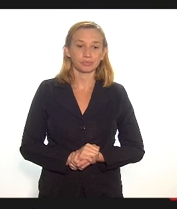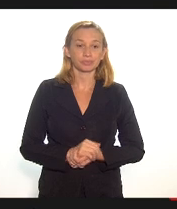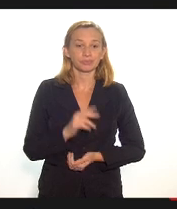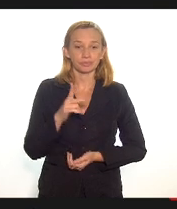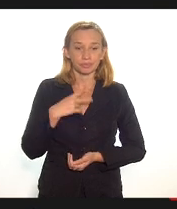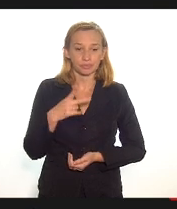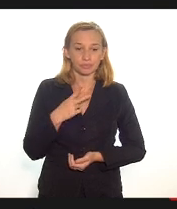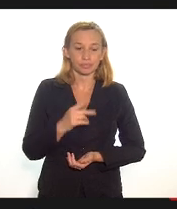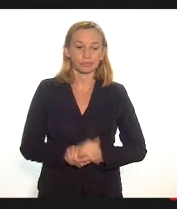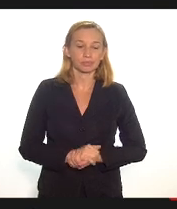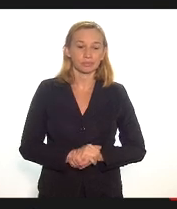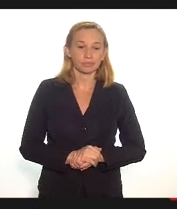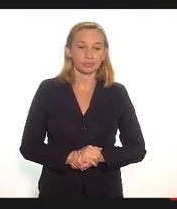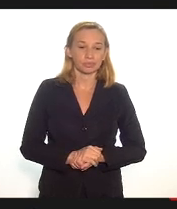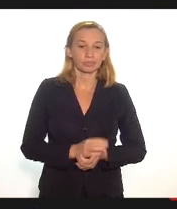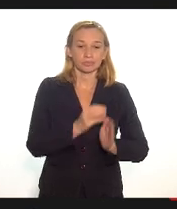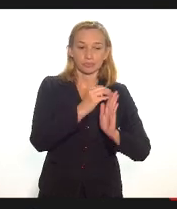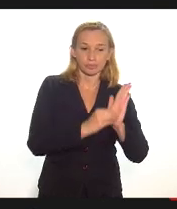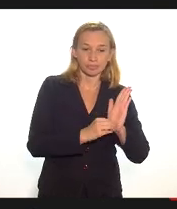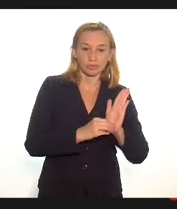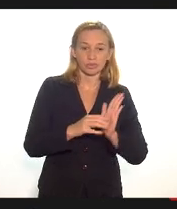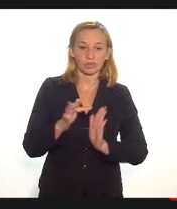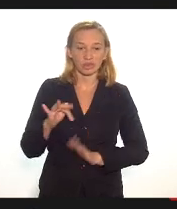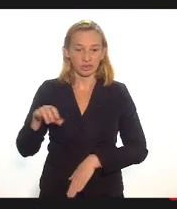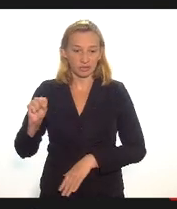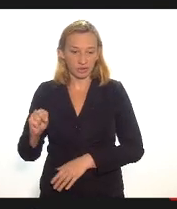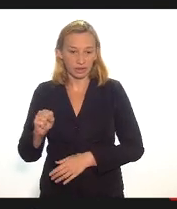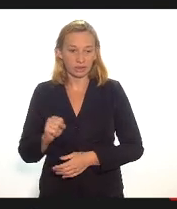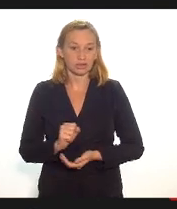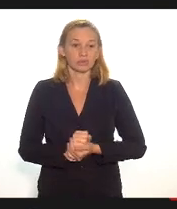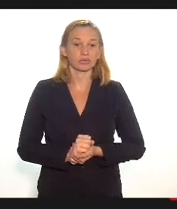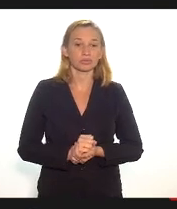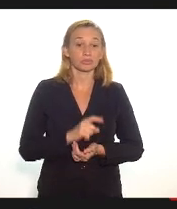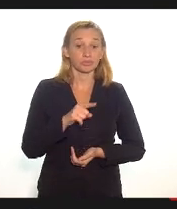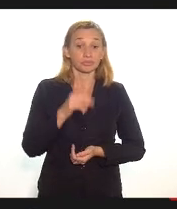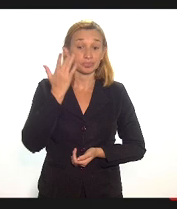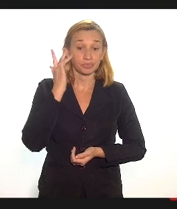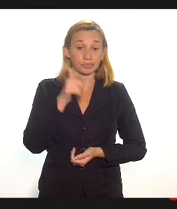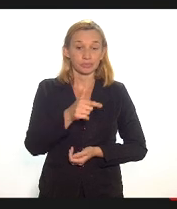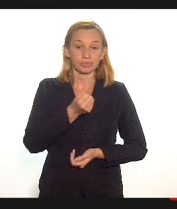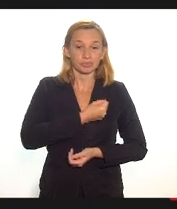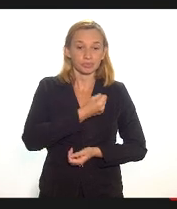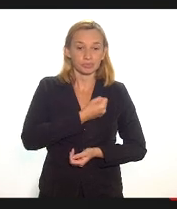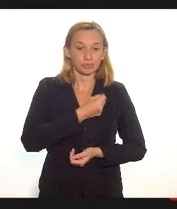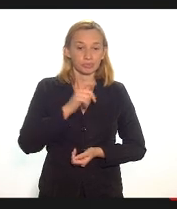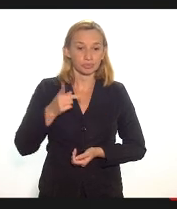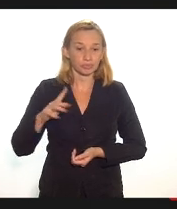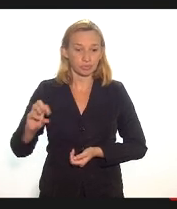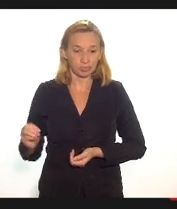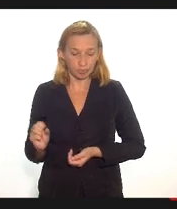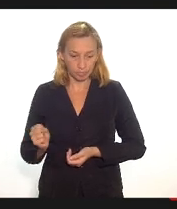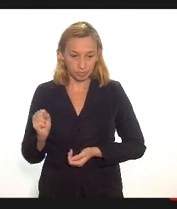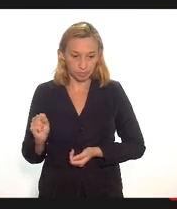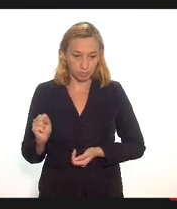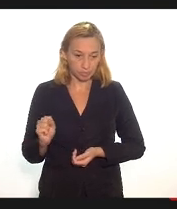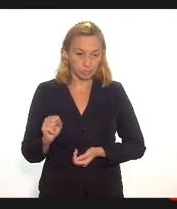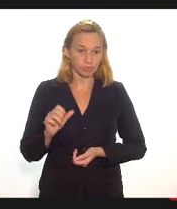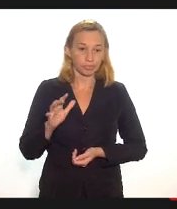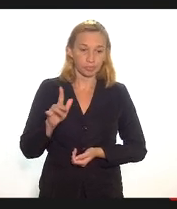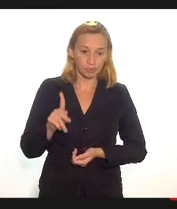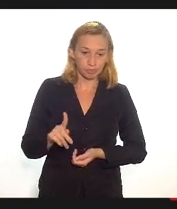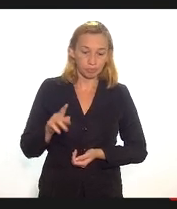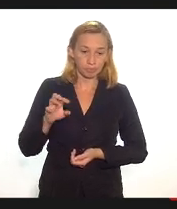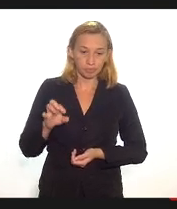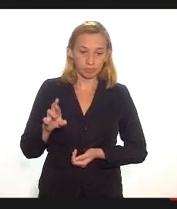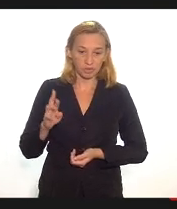referência ao ofício da Cefaz. E aqui eu acho que são o número de poços perfurados e completados e